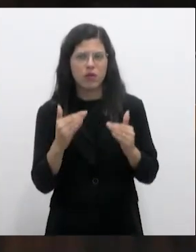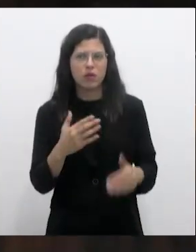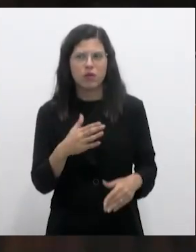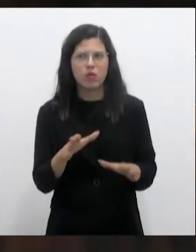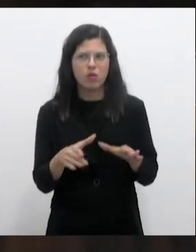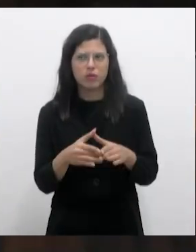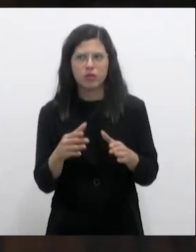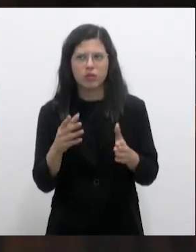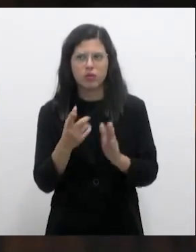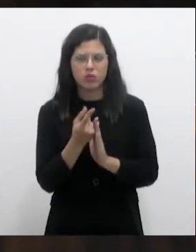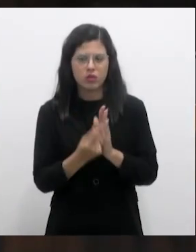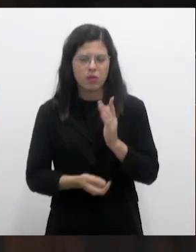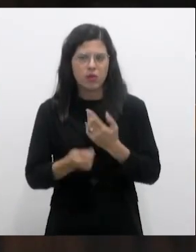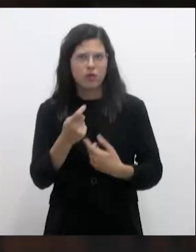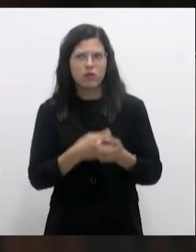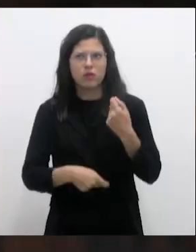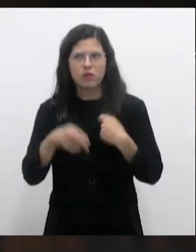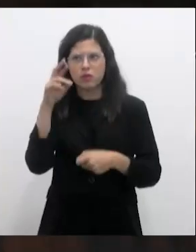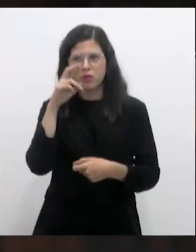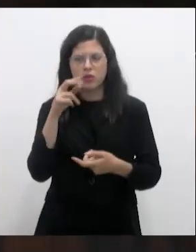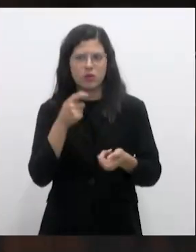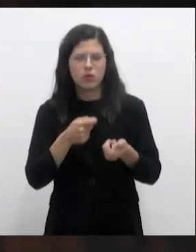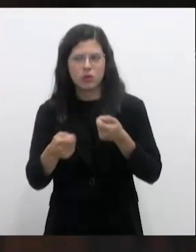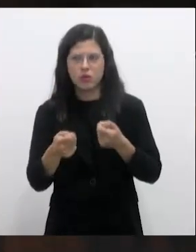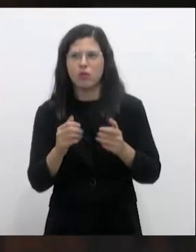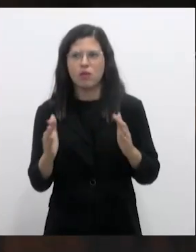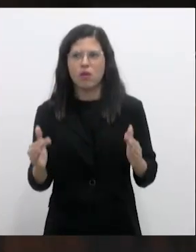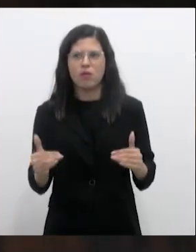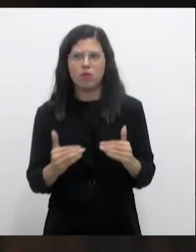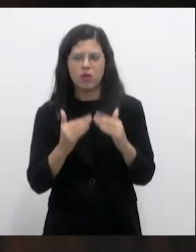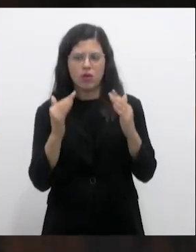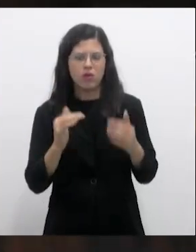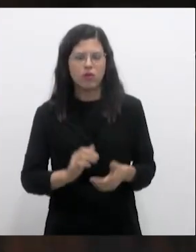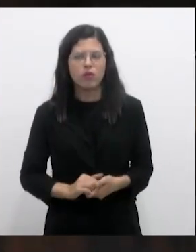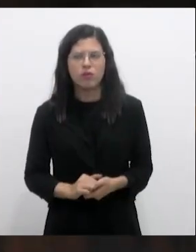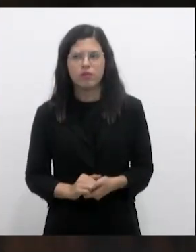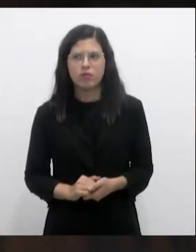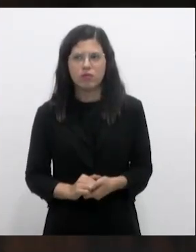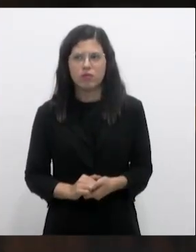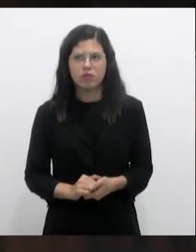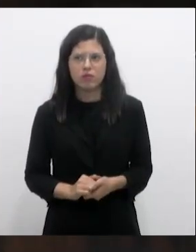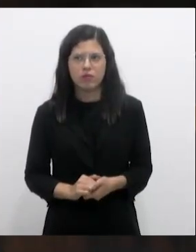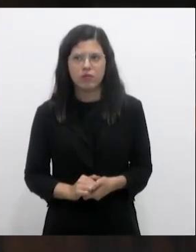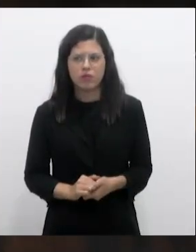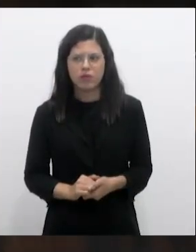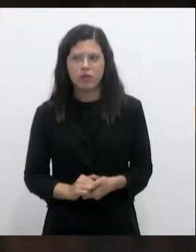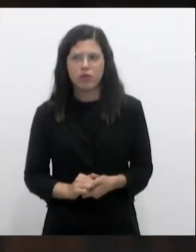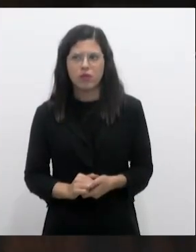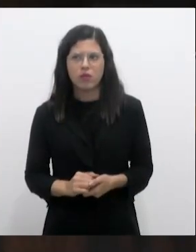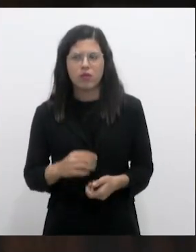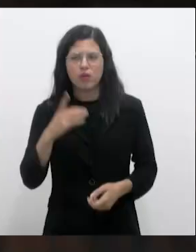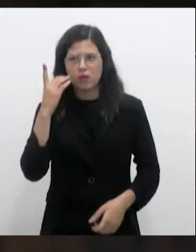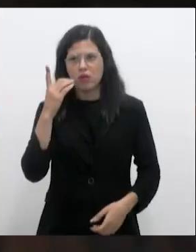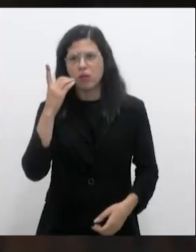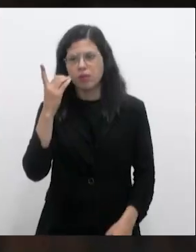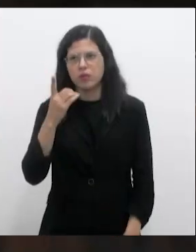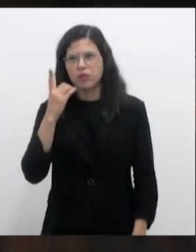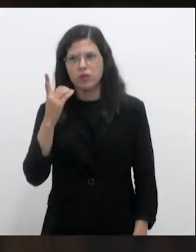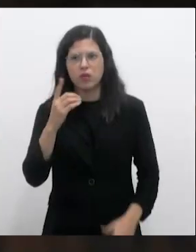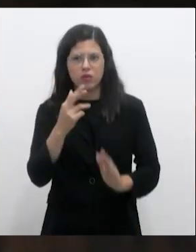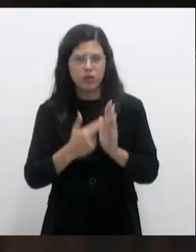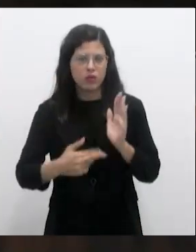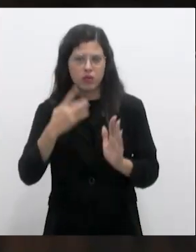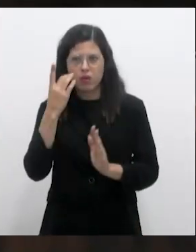de Orçamento, Finanças, Fiscalização Financeira e Controle favorável. Relatores, deputados Filipinho Raves, deputado Márcio